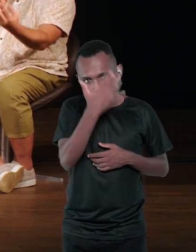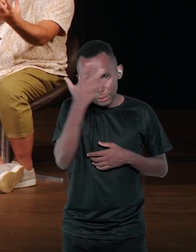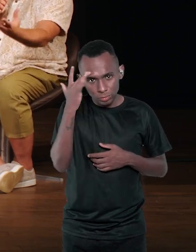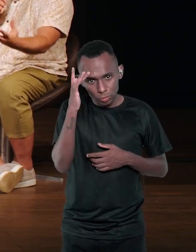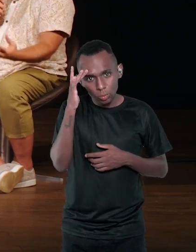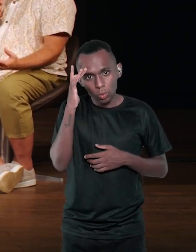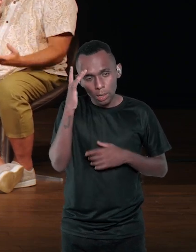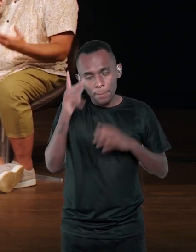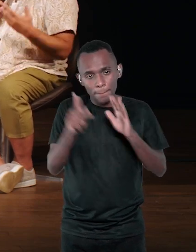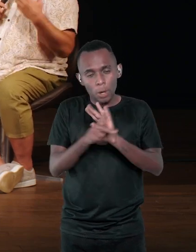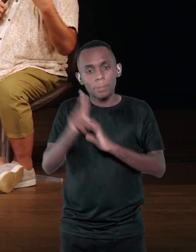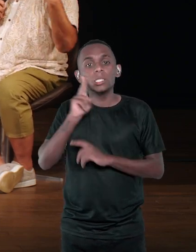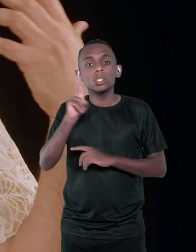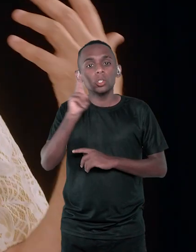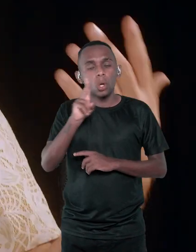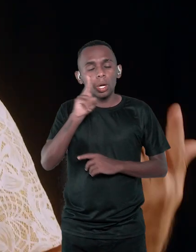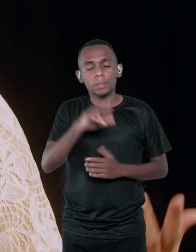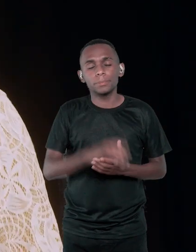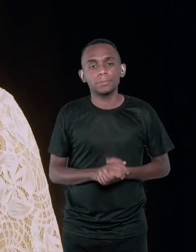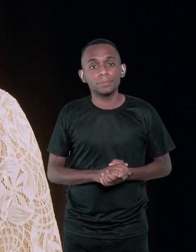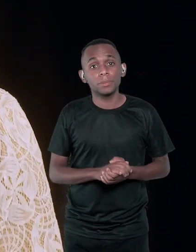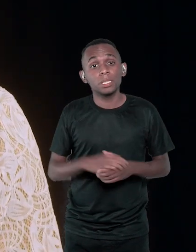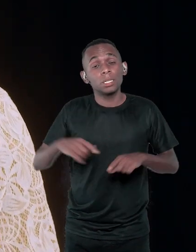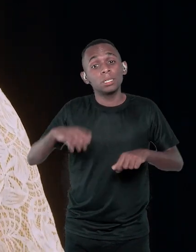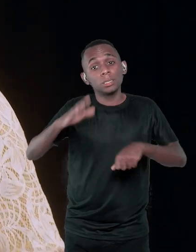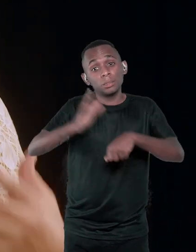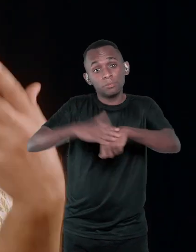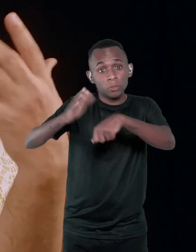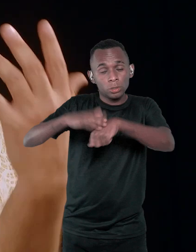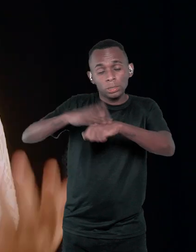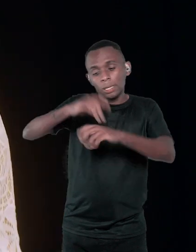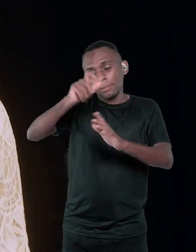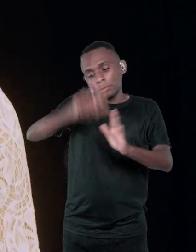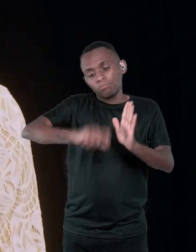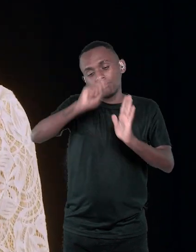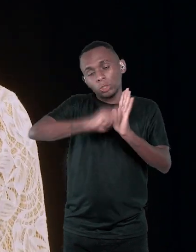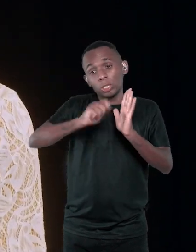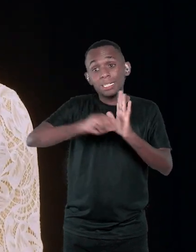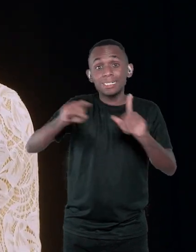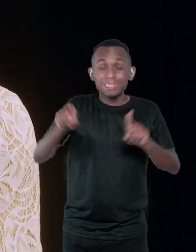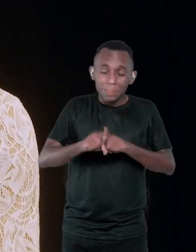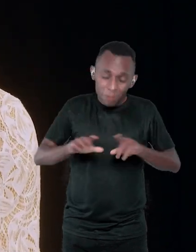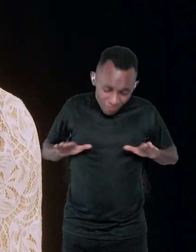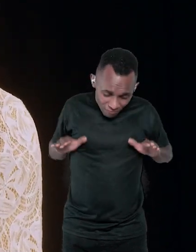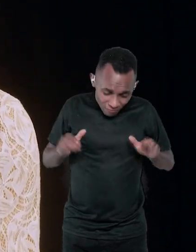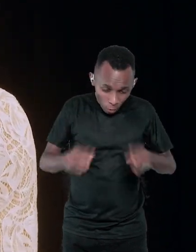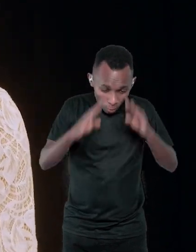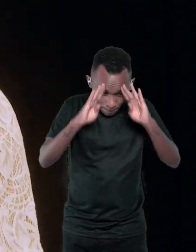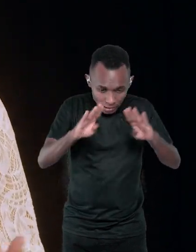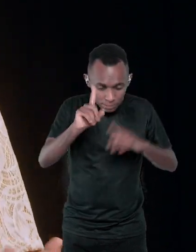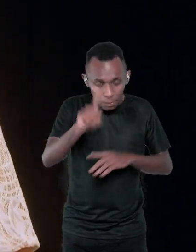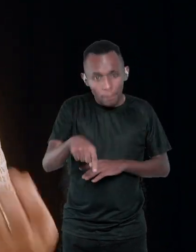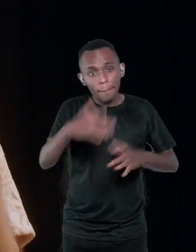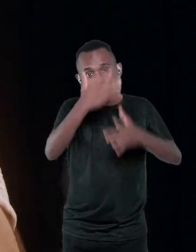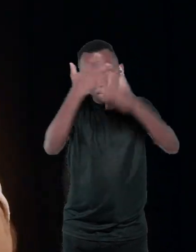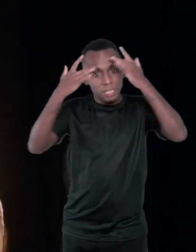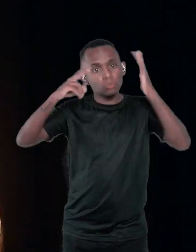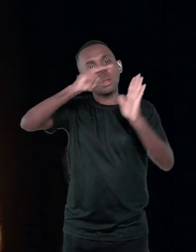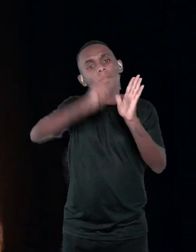personagem da sua história, a você como escritor e, sobretudo, a quem está lendo. Você precisa fechar aquilo. E a gente teve uma solução que